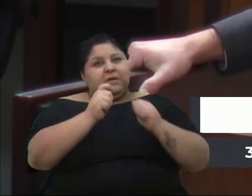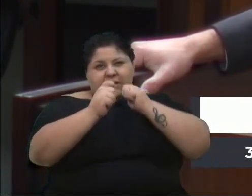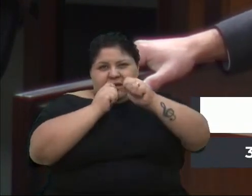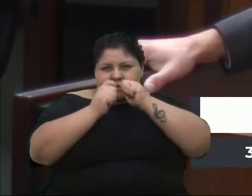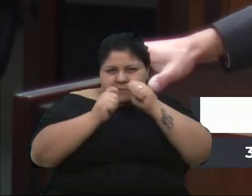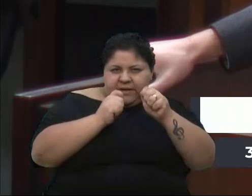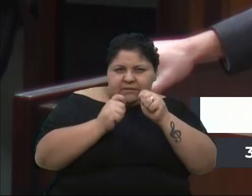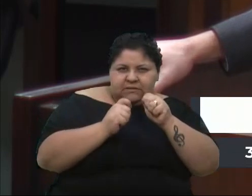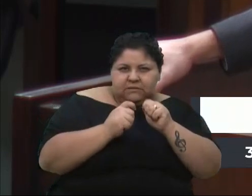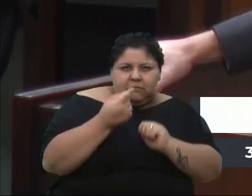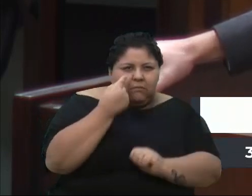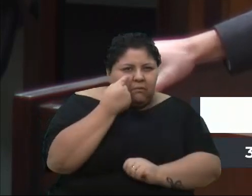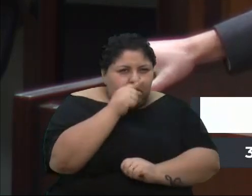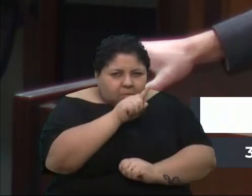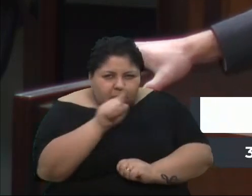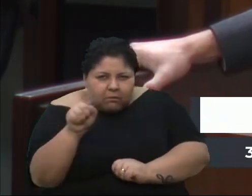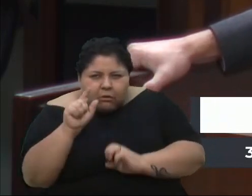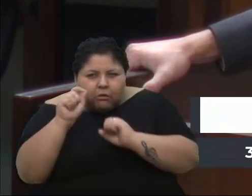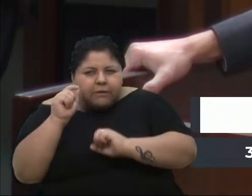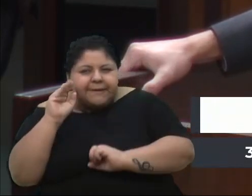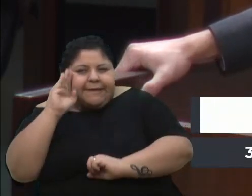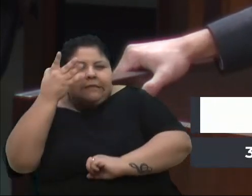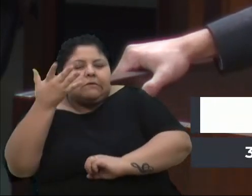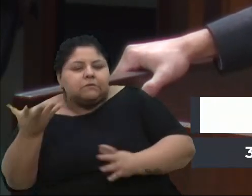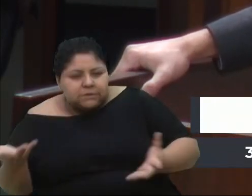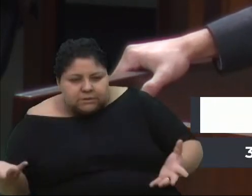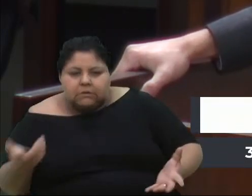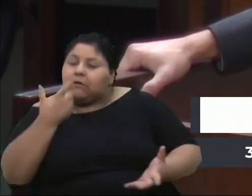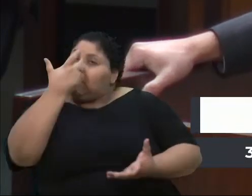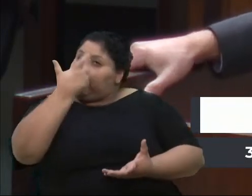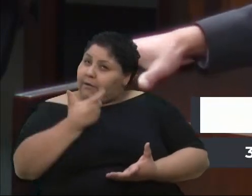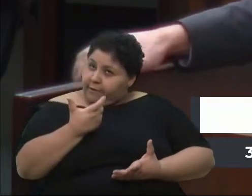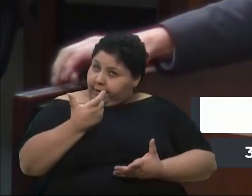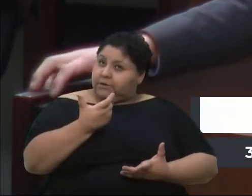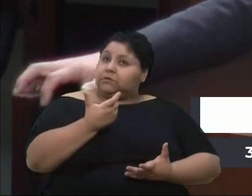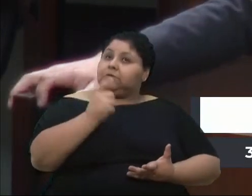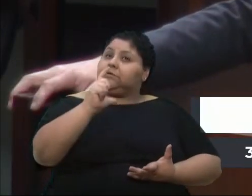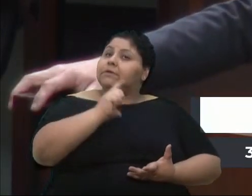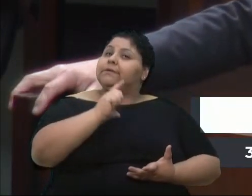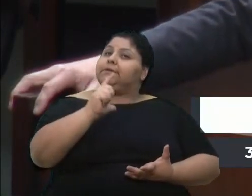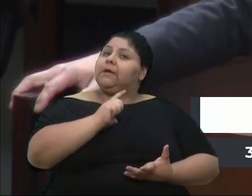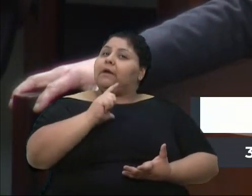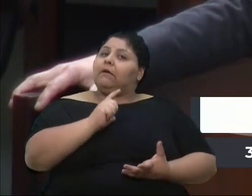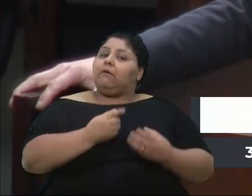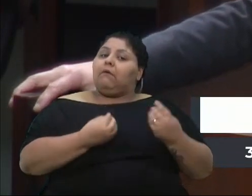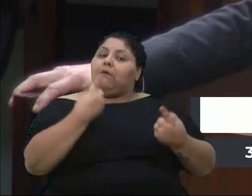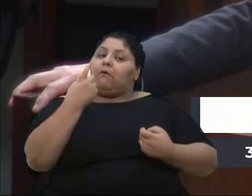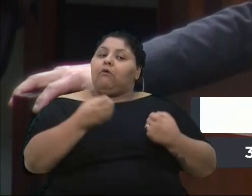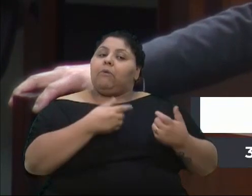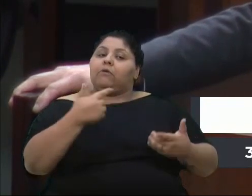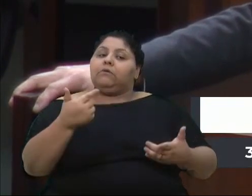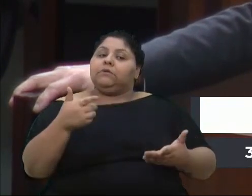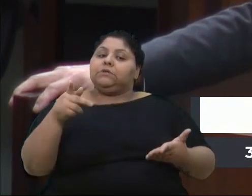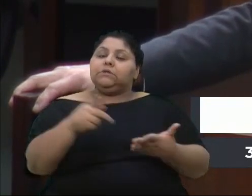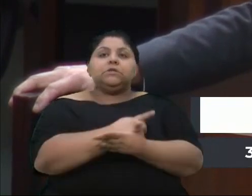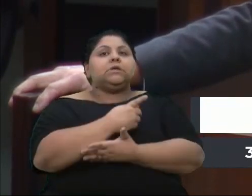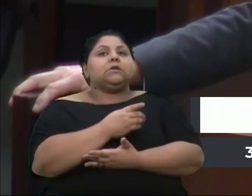vão investigar o que está acontecendo, por quê? Acho que alguma coisa tem que ter aí nesse caminho, ou a saúde está